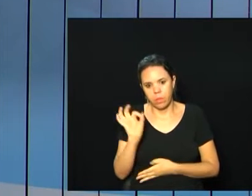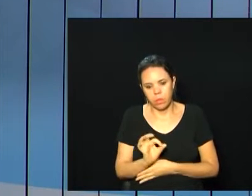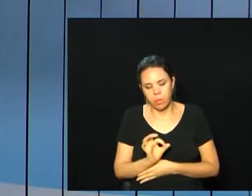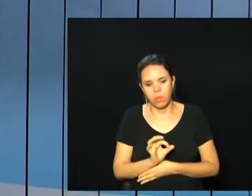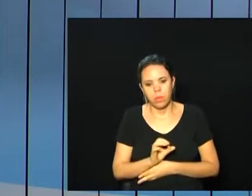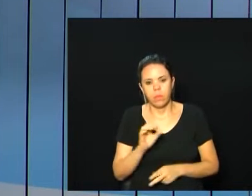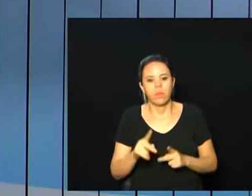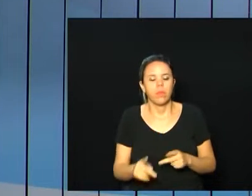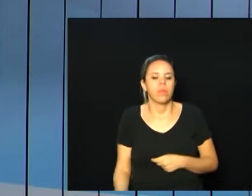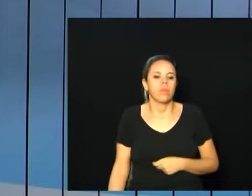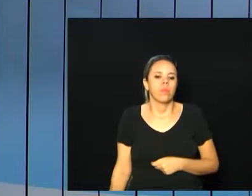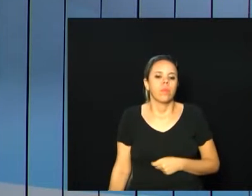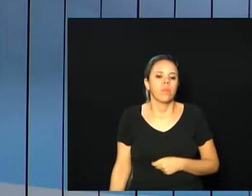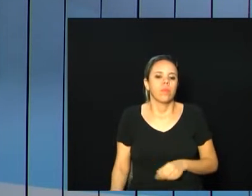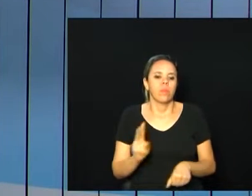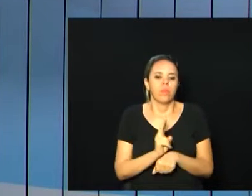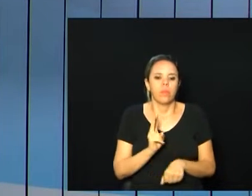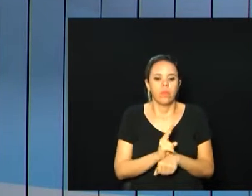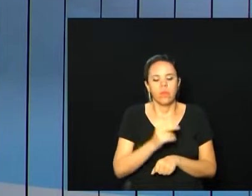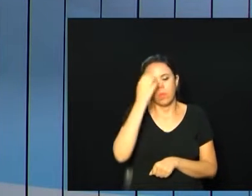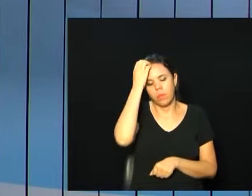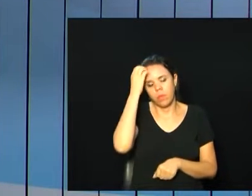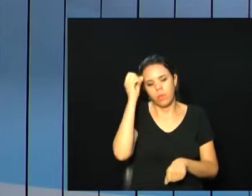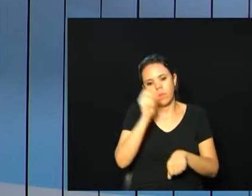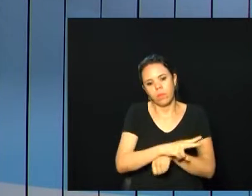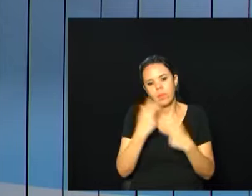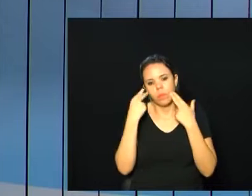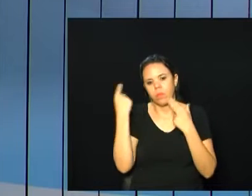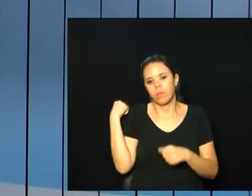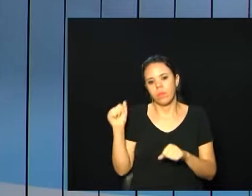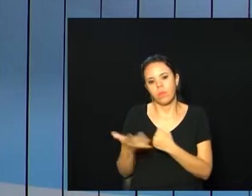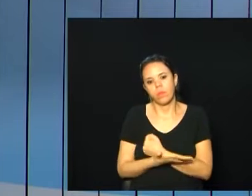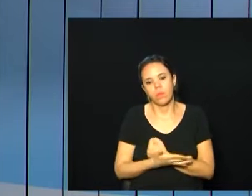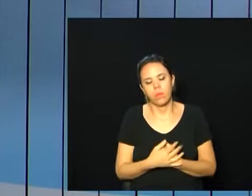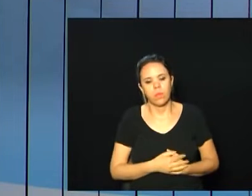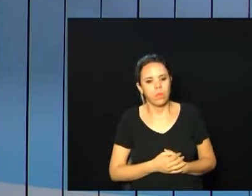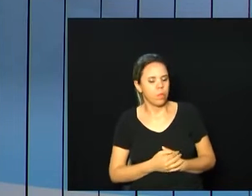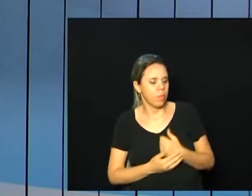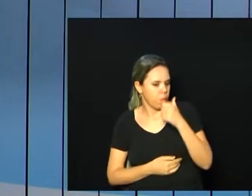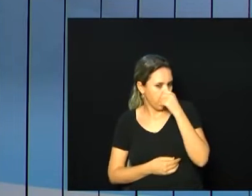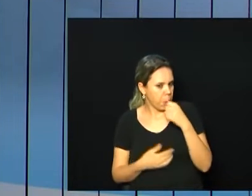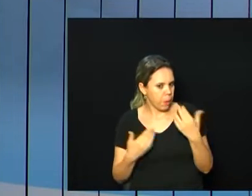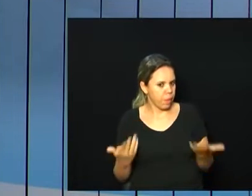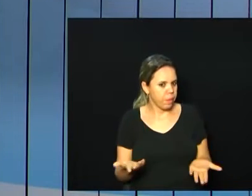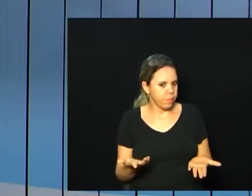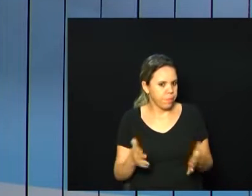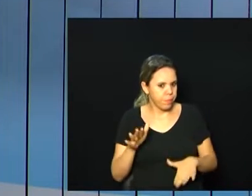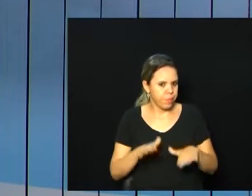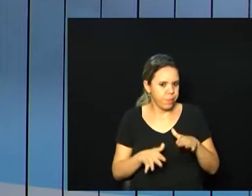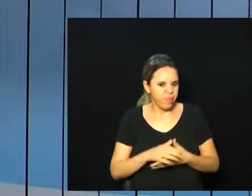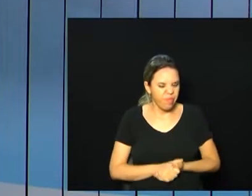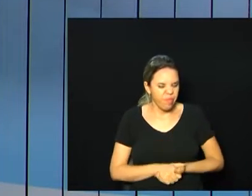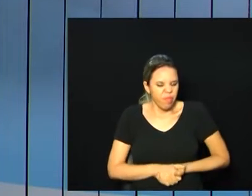66% das pessoas, para se protegerem de vírus comuns do que antes da pandemia da Covid-19, né? E